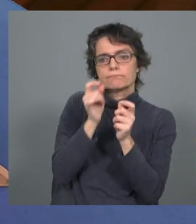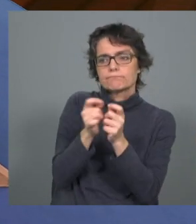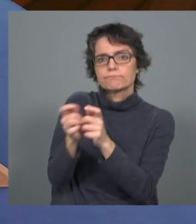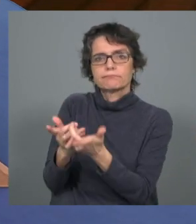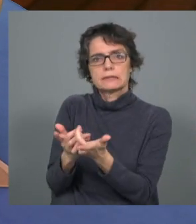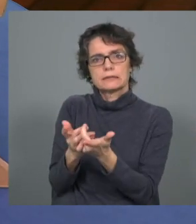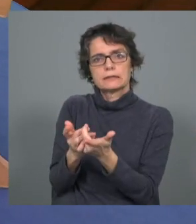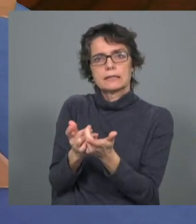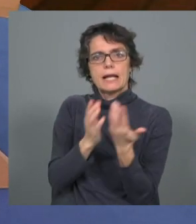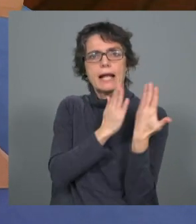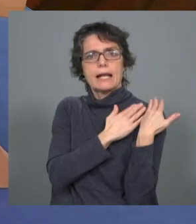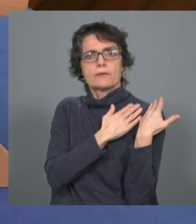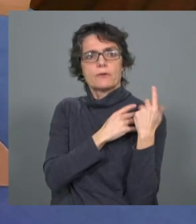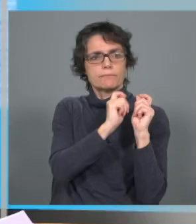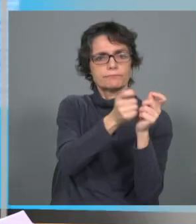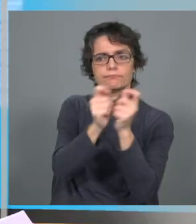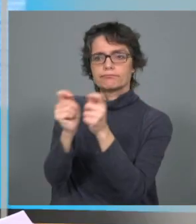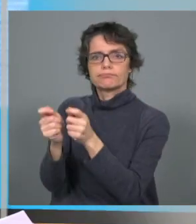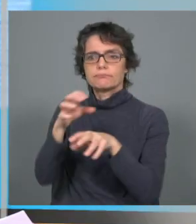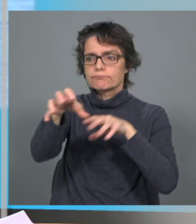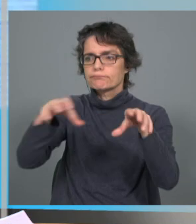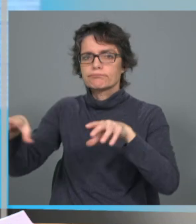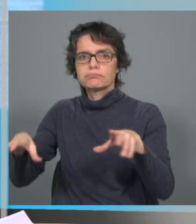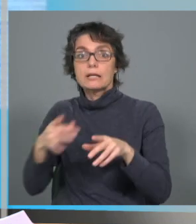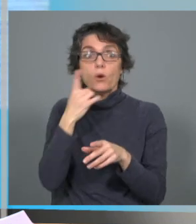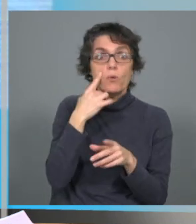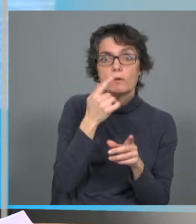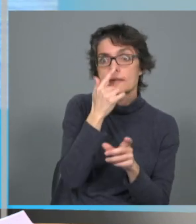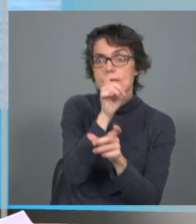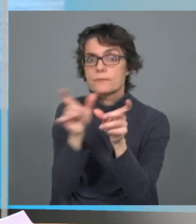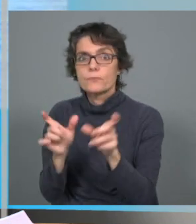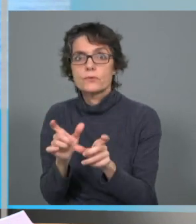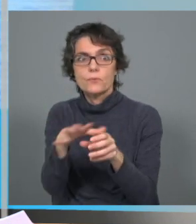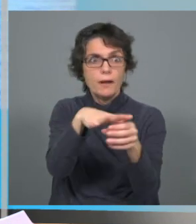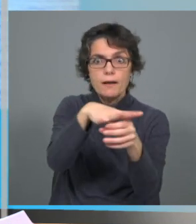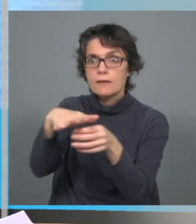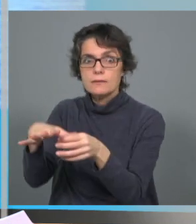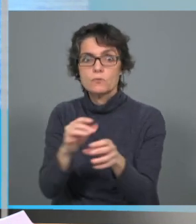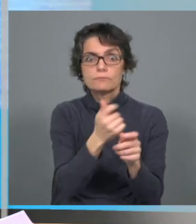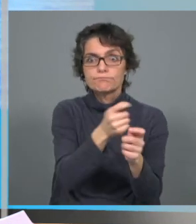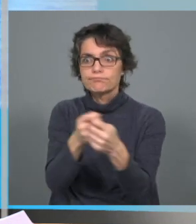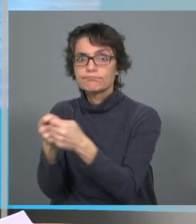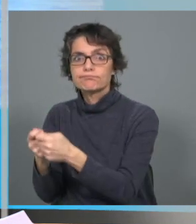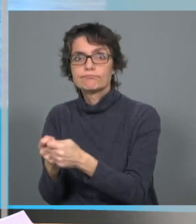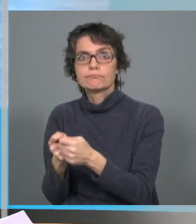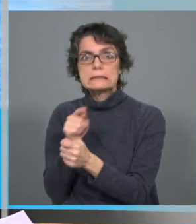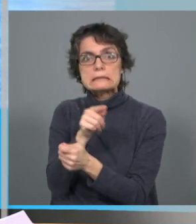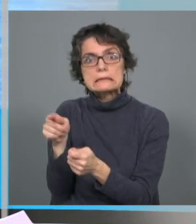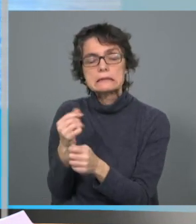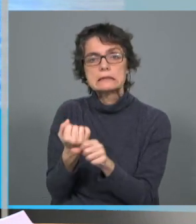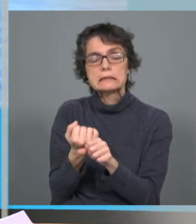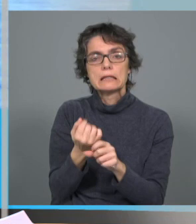Repartir responsabilidades e competências também. Completamente, e conhecer as pessoas e os casos e a situação e saber, às vezes, o que